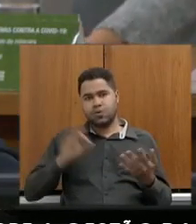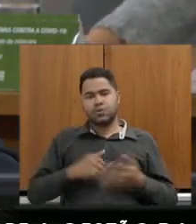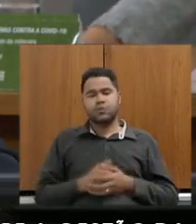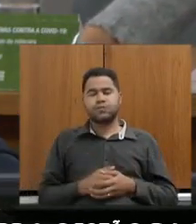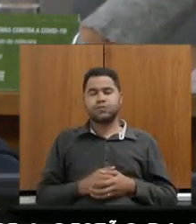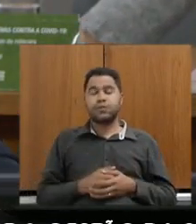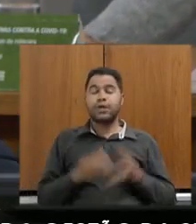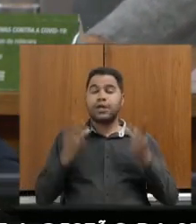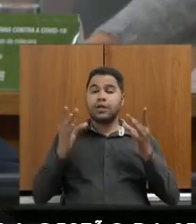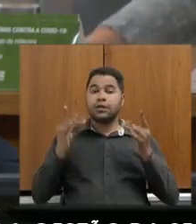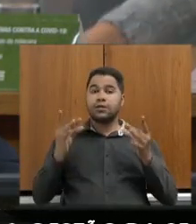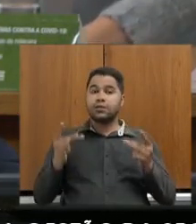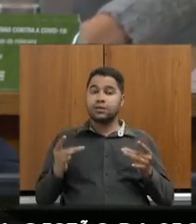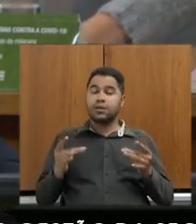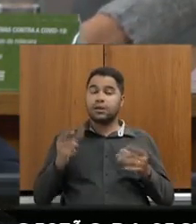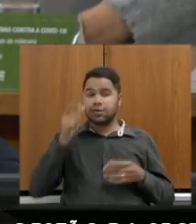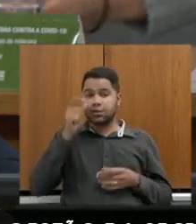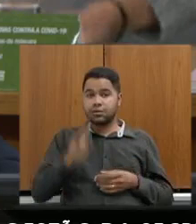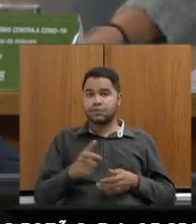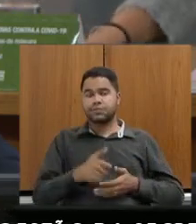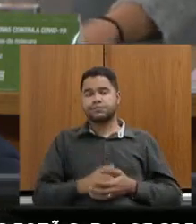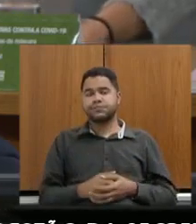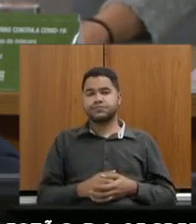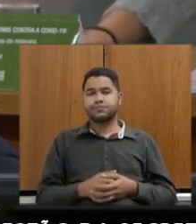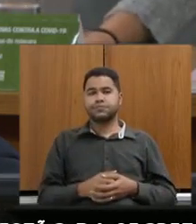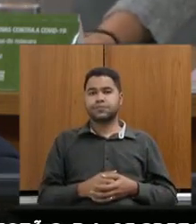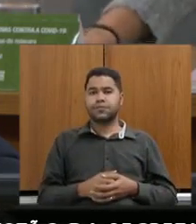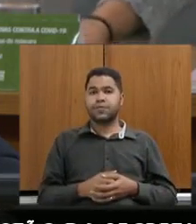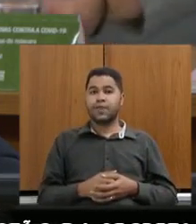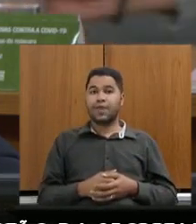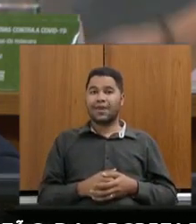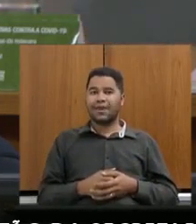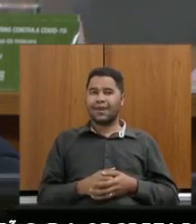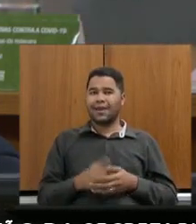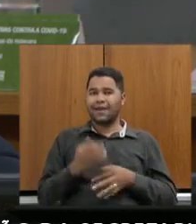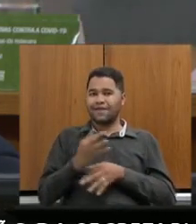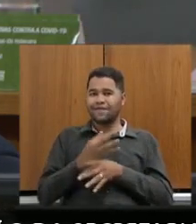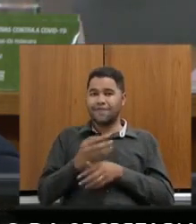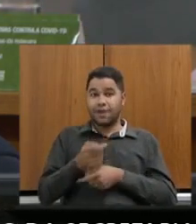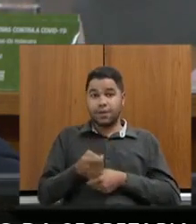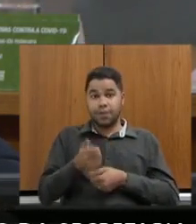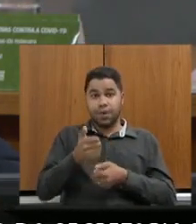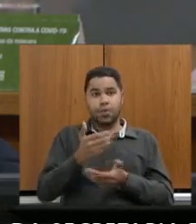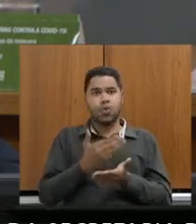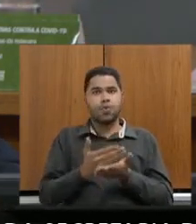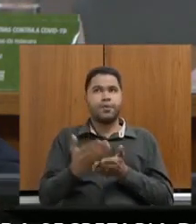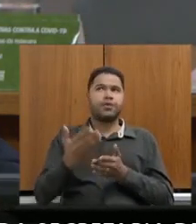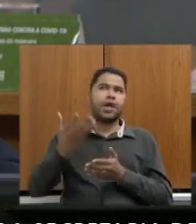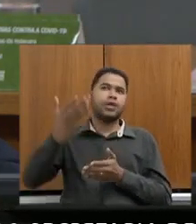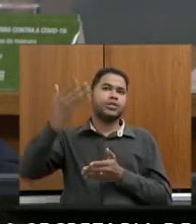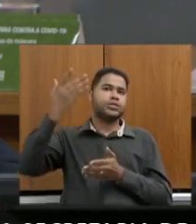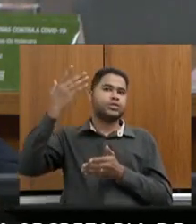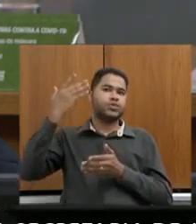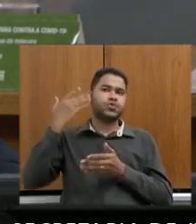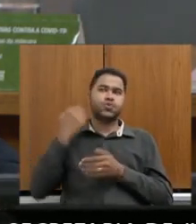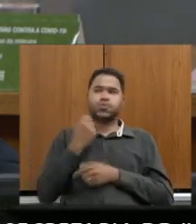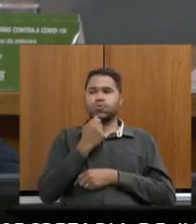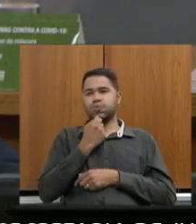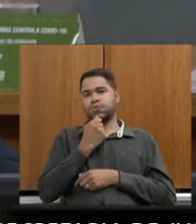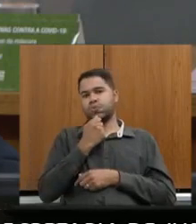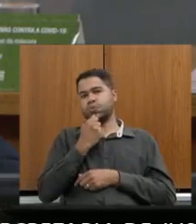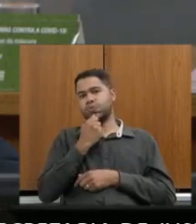outro detalhe interessante é que essas férias primos também começaram a ser pagos não era um paga já há muito tempo bom